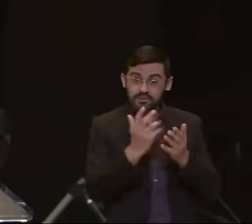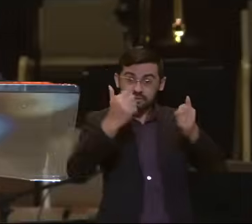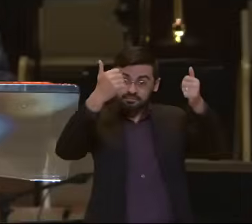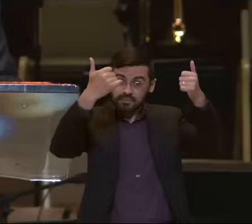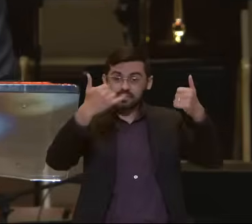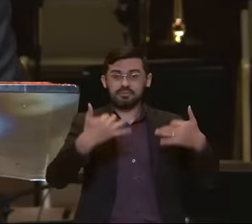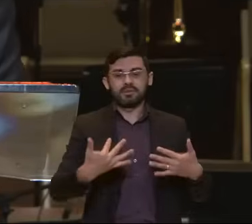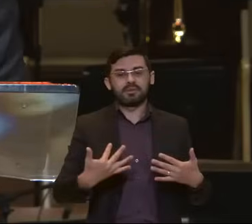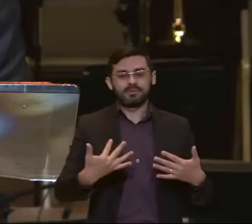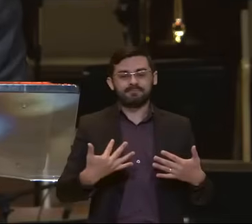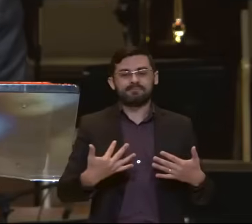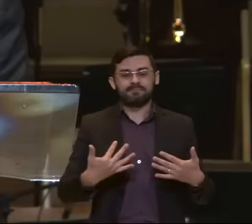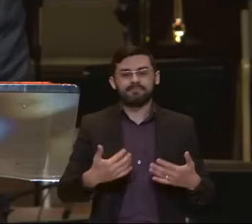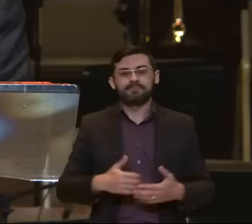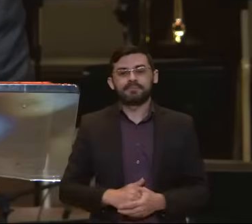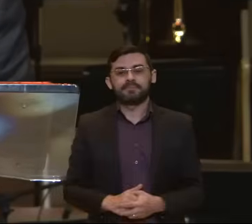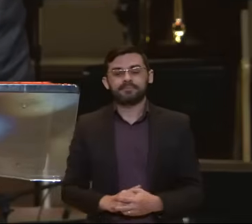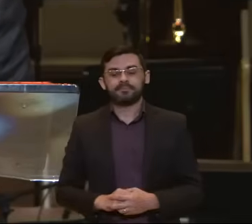Bíblia.